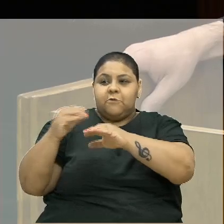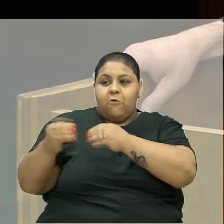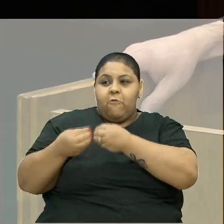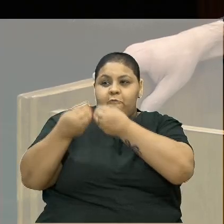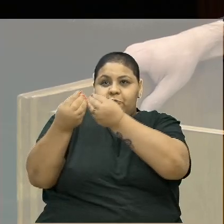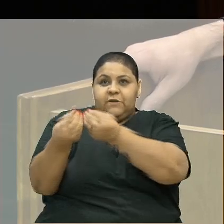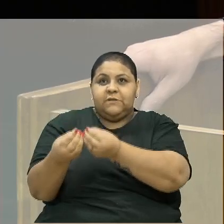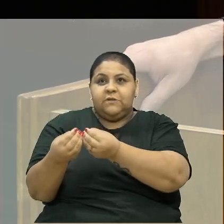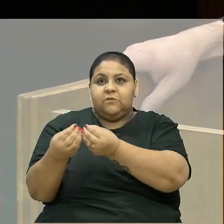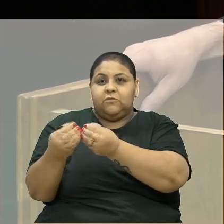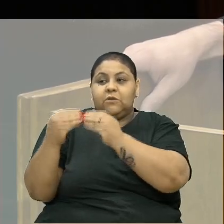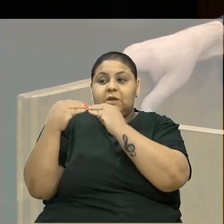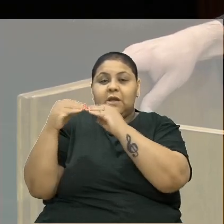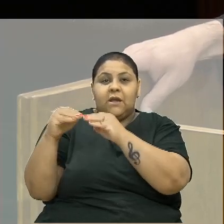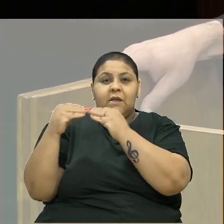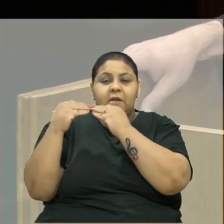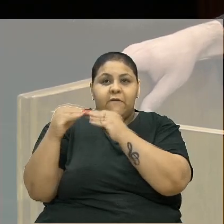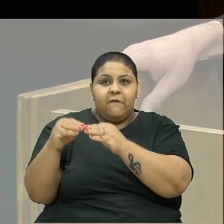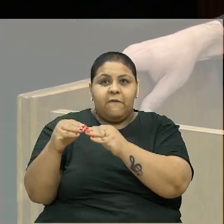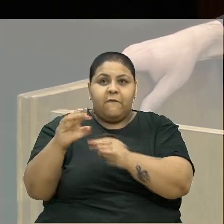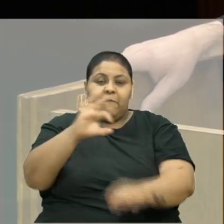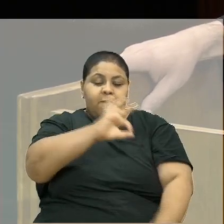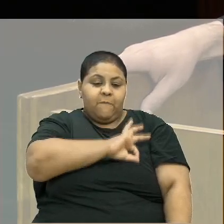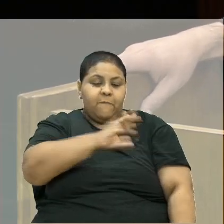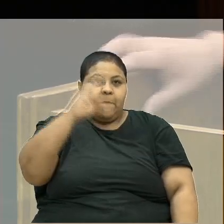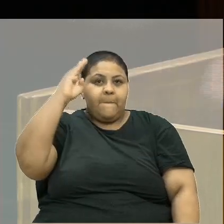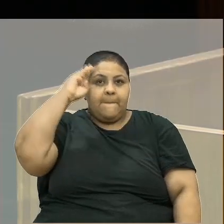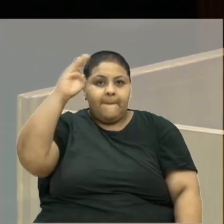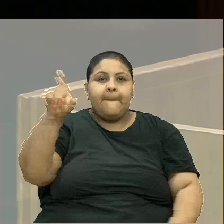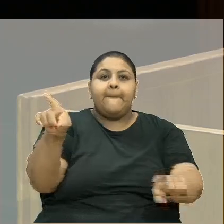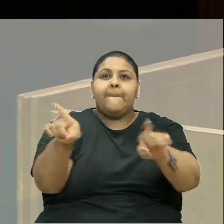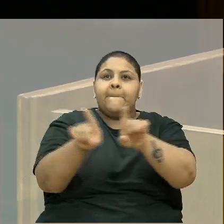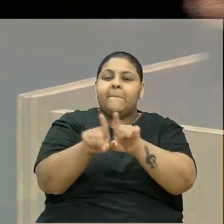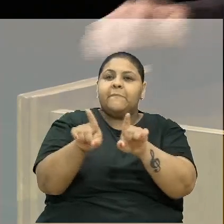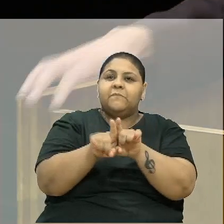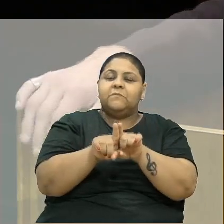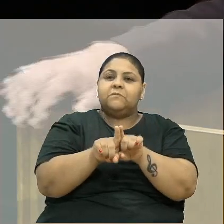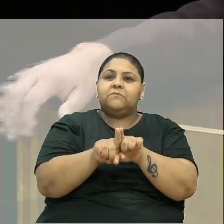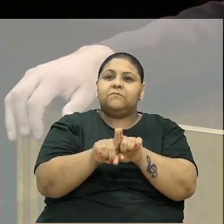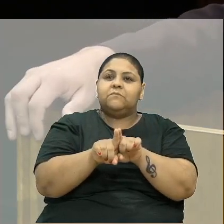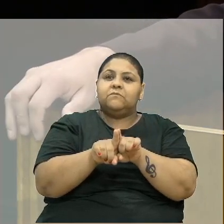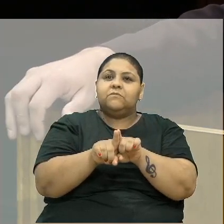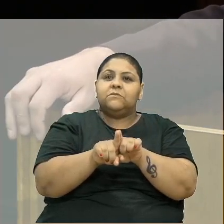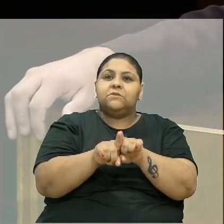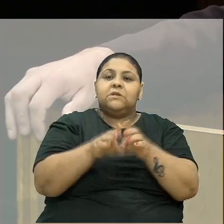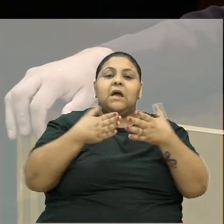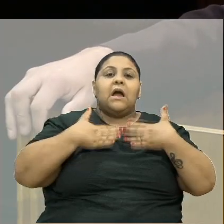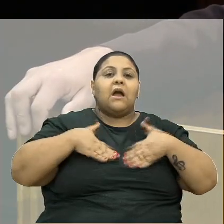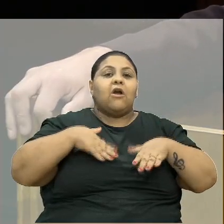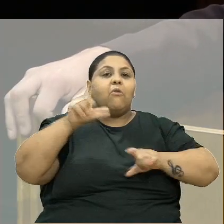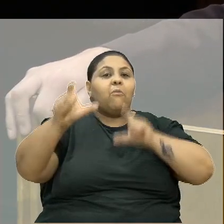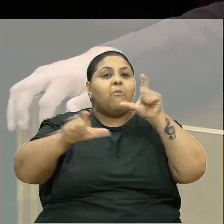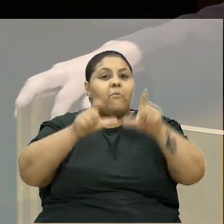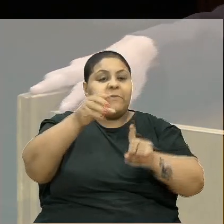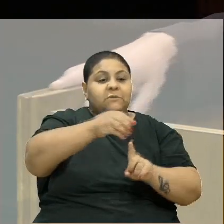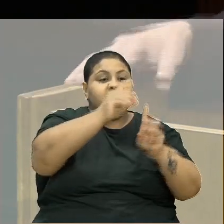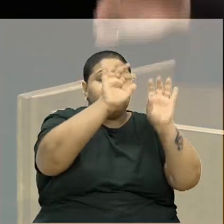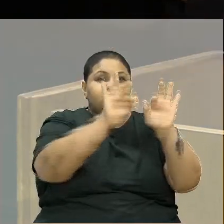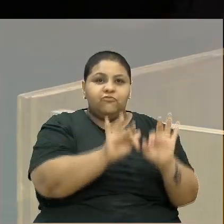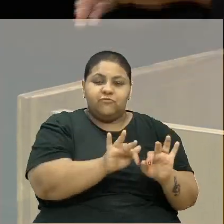caminhões. A Brigada Militar, que se fez lá presente, contendo alguns moradores, principalmente no